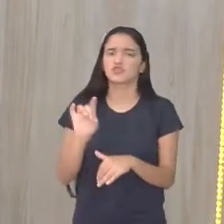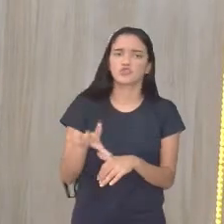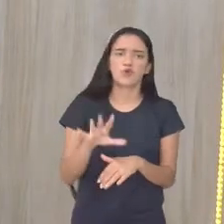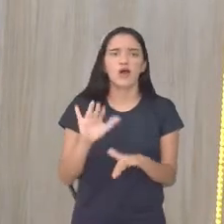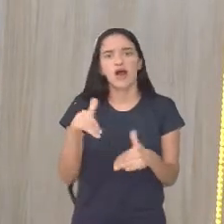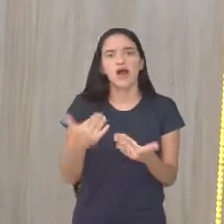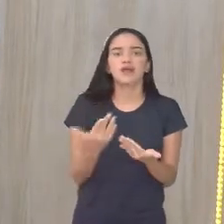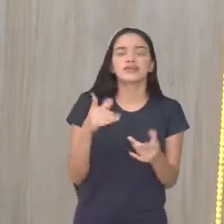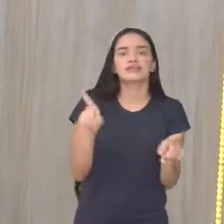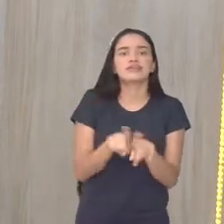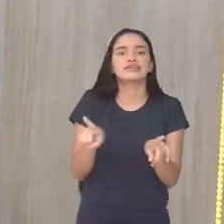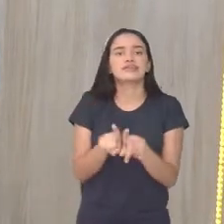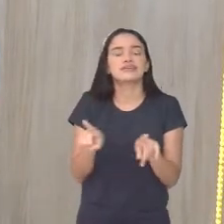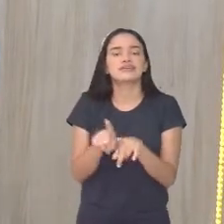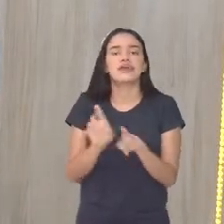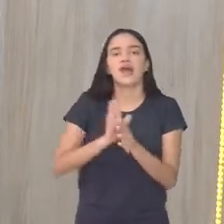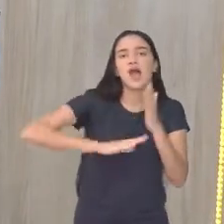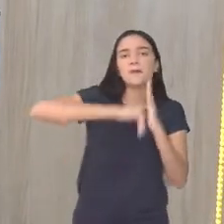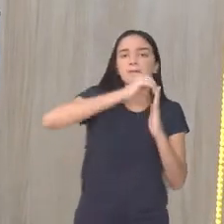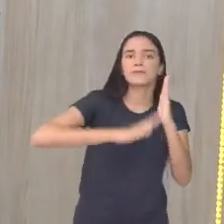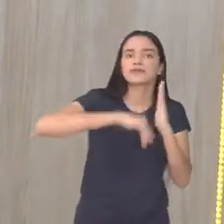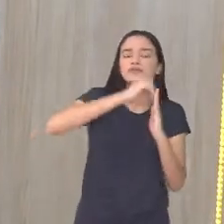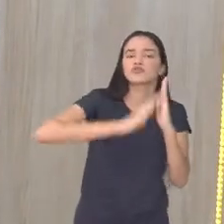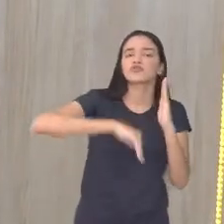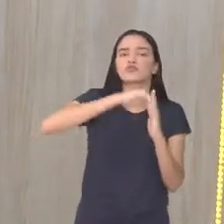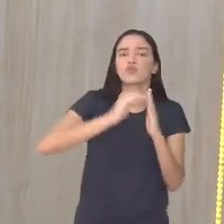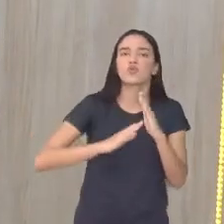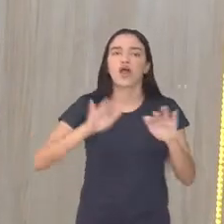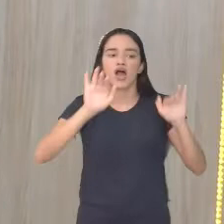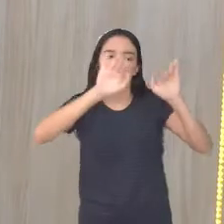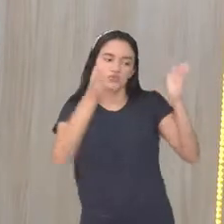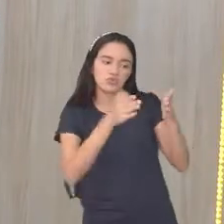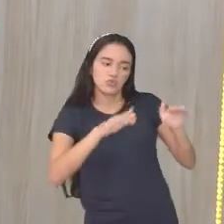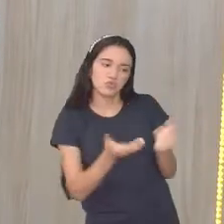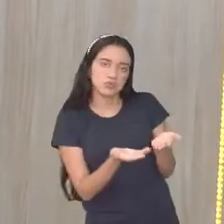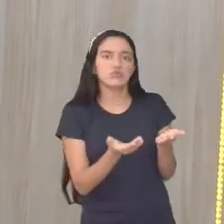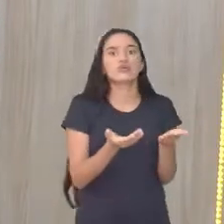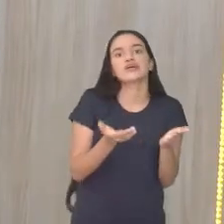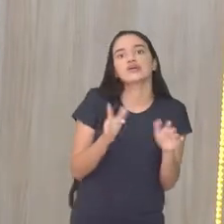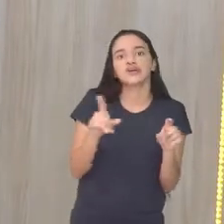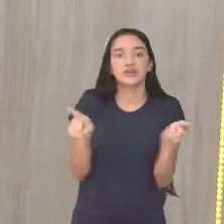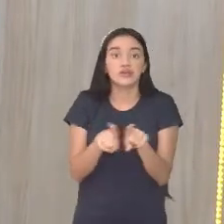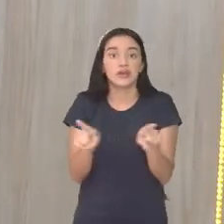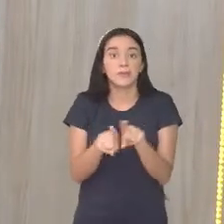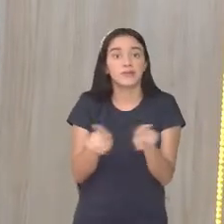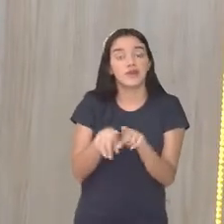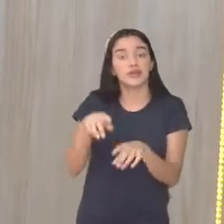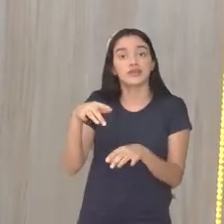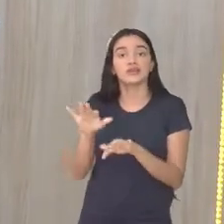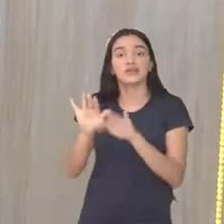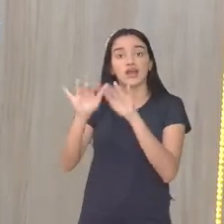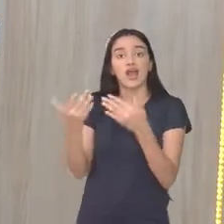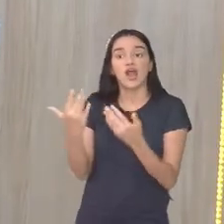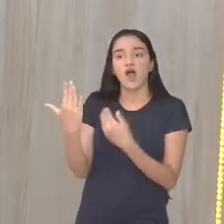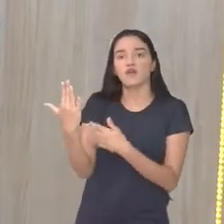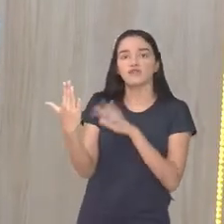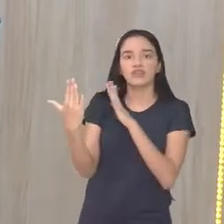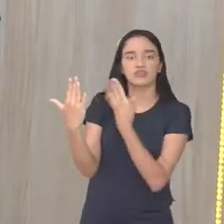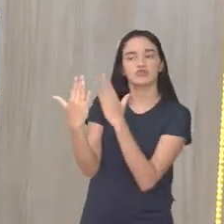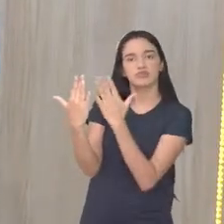senadores, sim, né? Essas pessoas de poder, às vezes elas eram representadas um pouco maiores do que elas eram. É, porque dizem que Calígula é